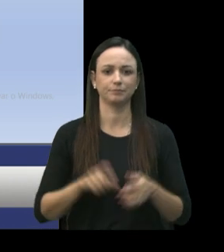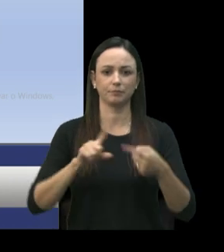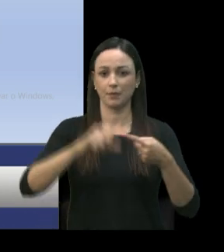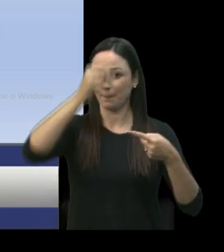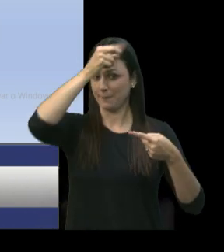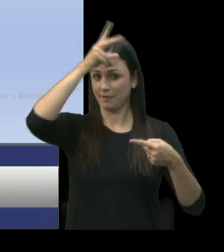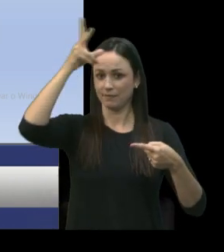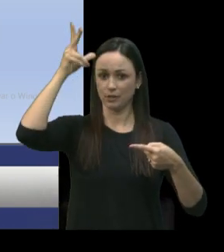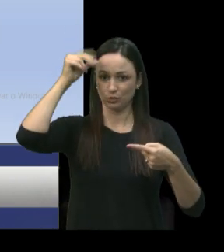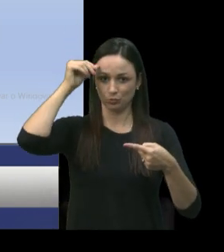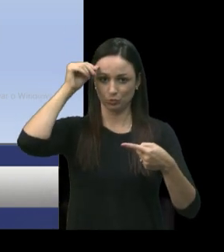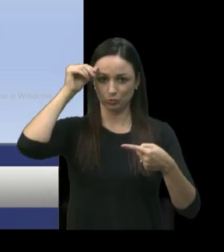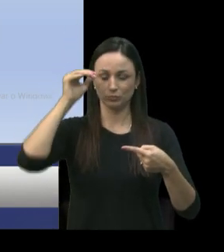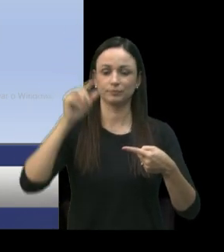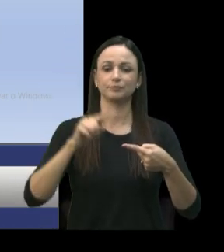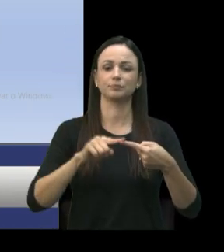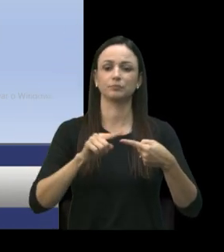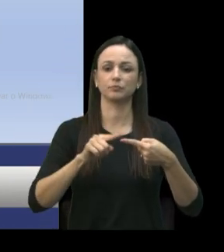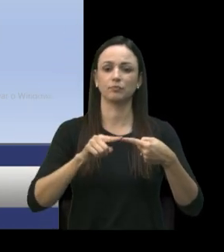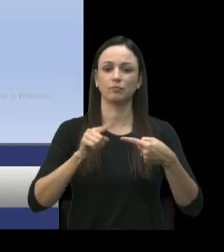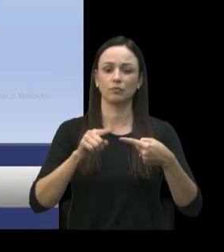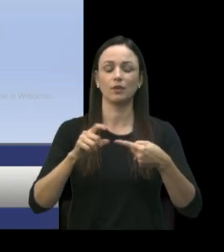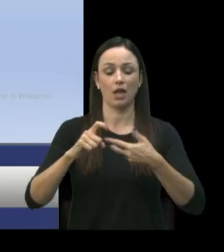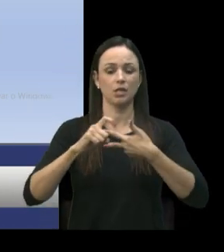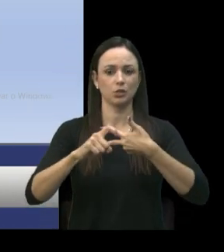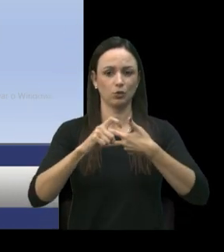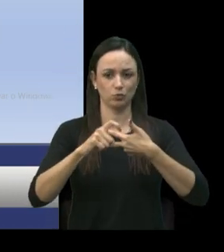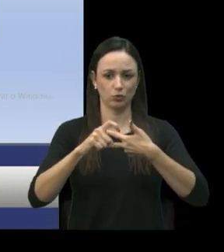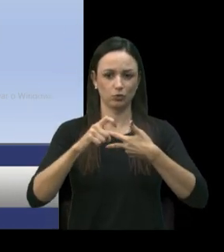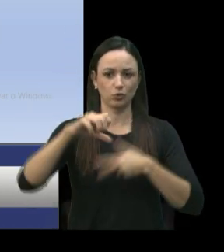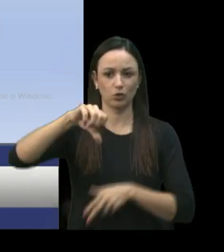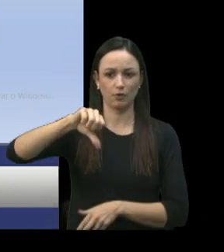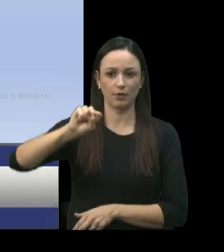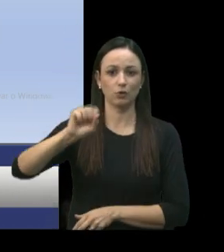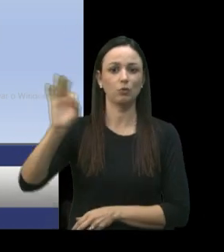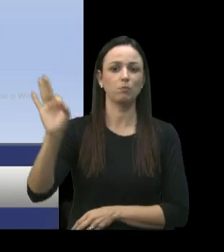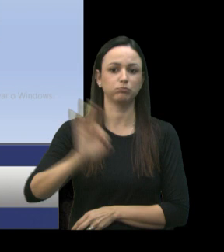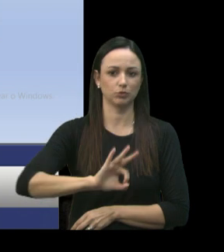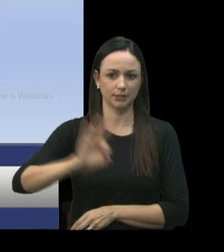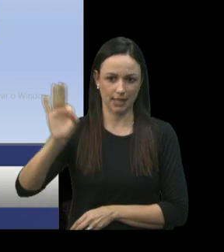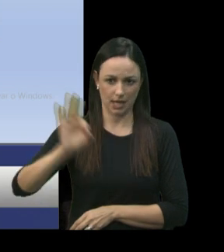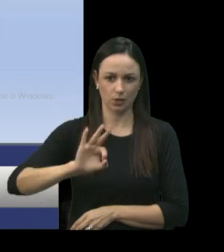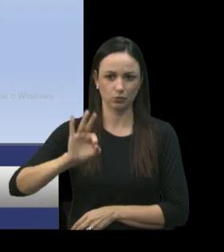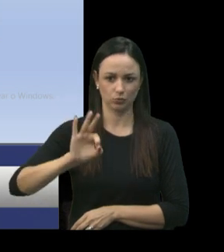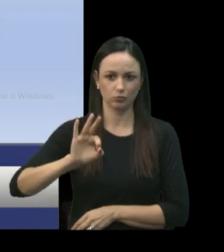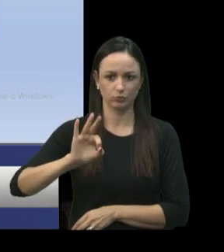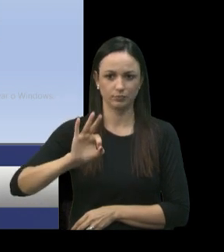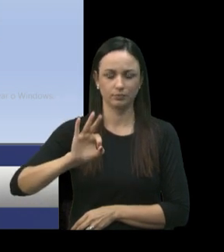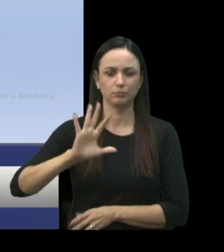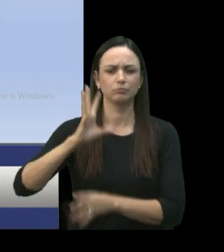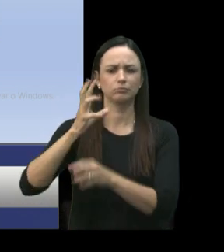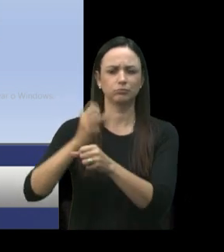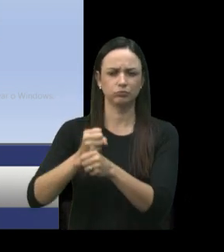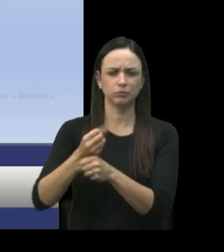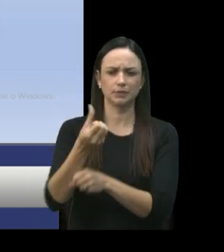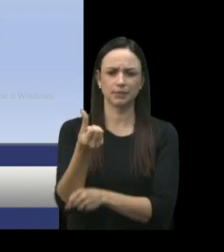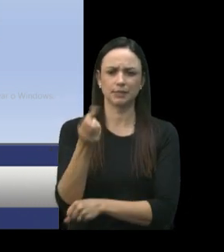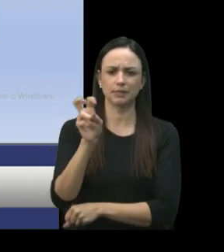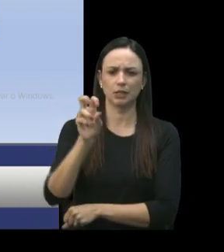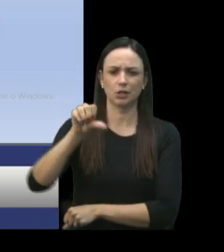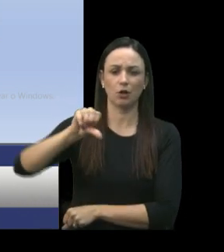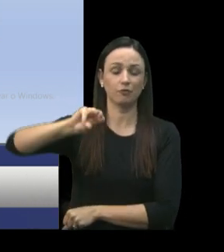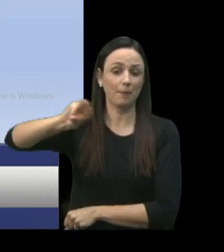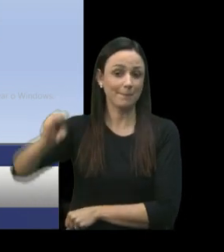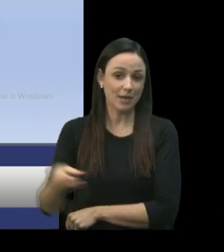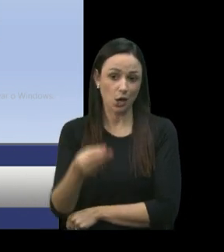Prefeitura Municipal de Jaú corresponde, então, ao Poder Executivo, na ordem de 98%, que totaliza